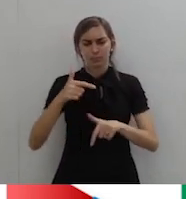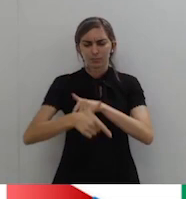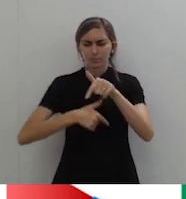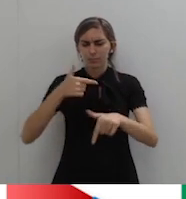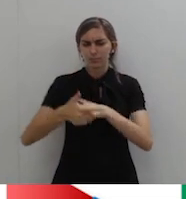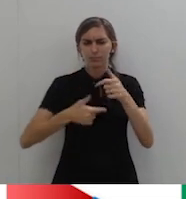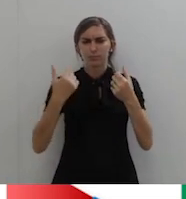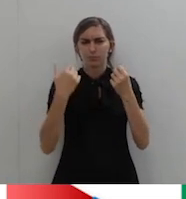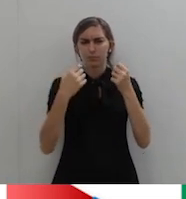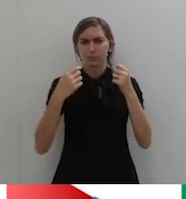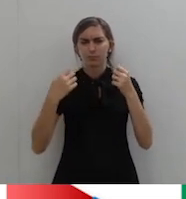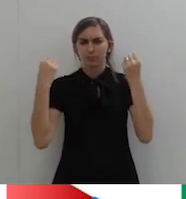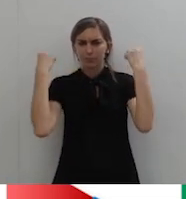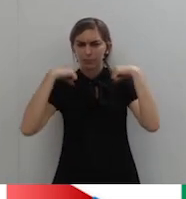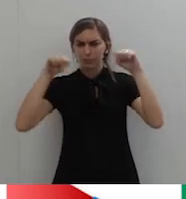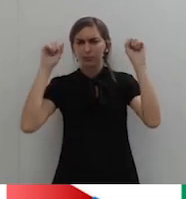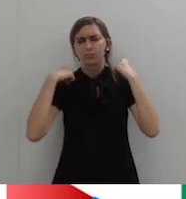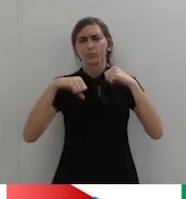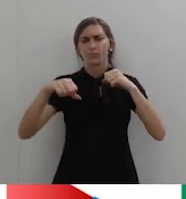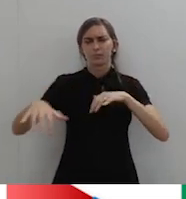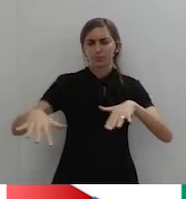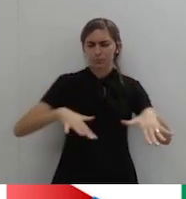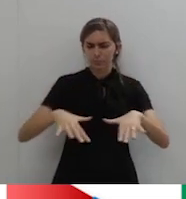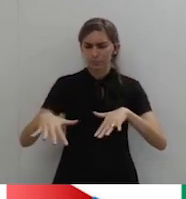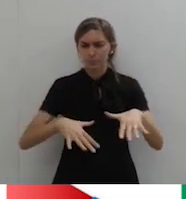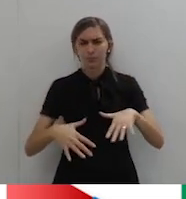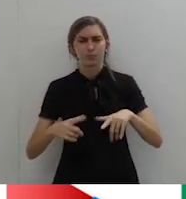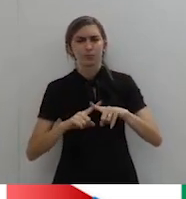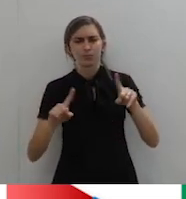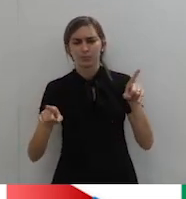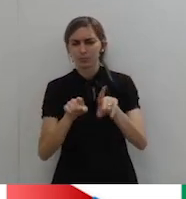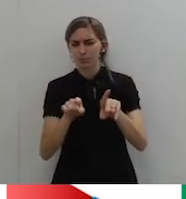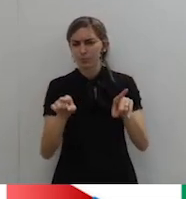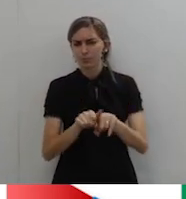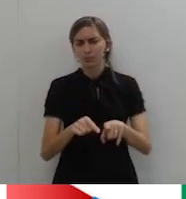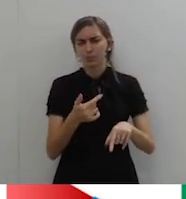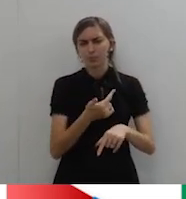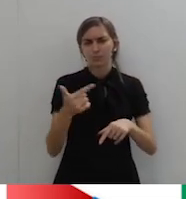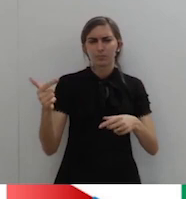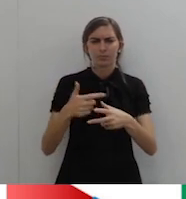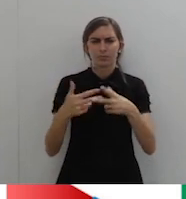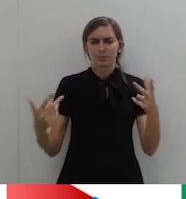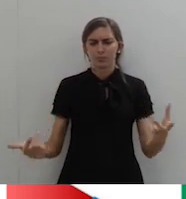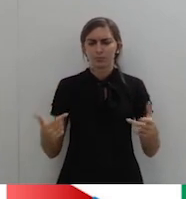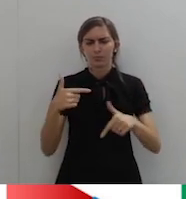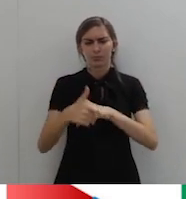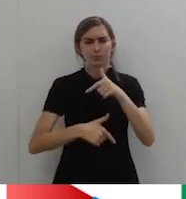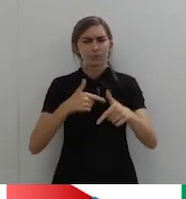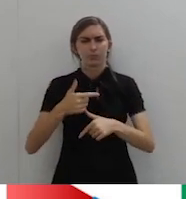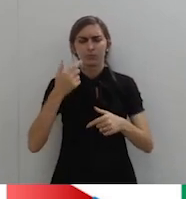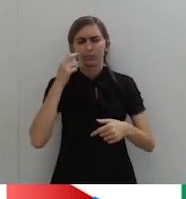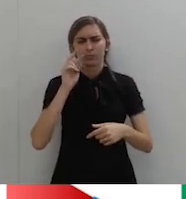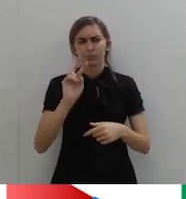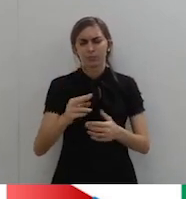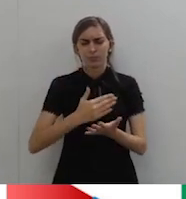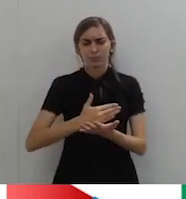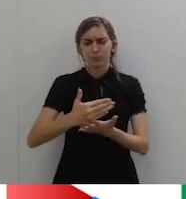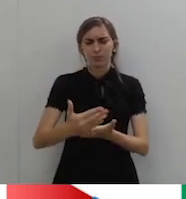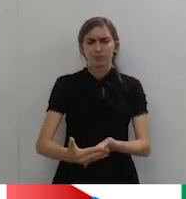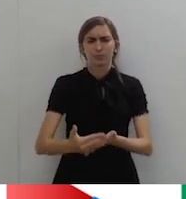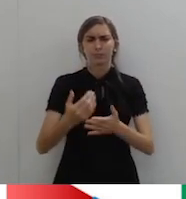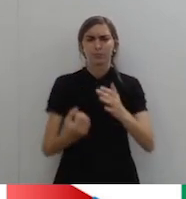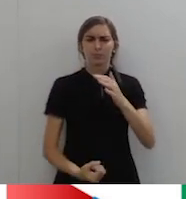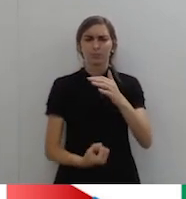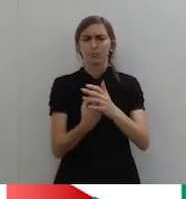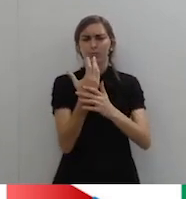eles trabalham a coordenação motora, velocidade, destreza, mas também trabalham outras coisas, como a gente viu que no início